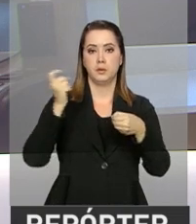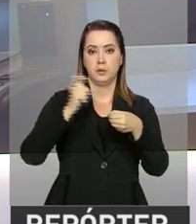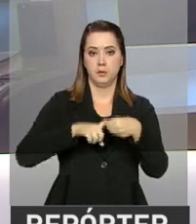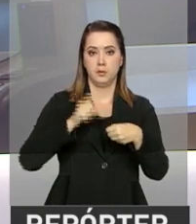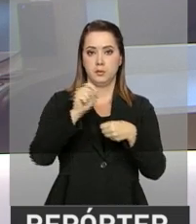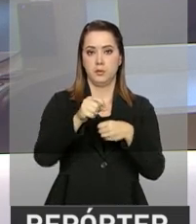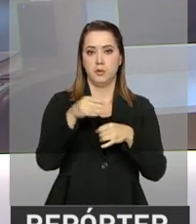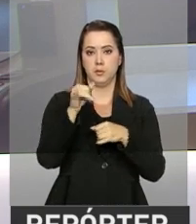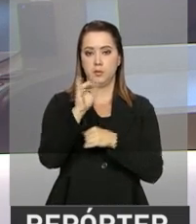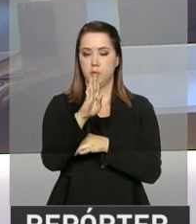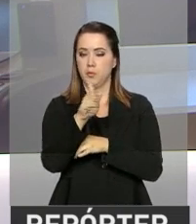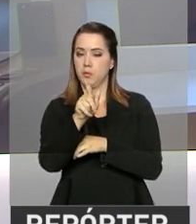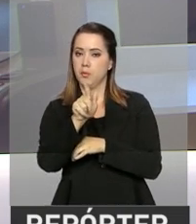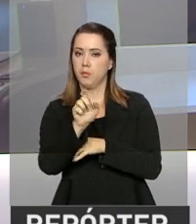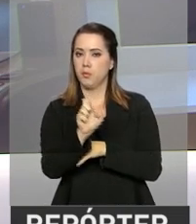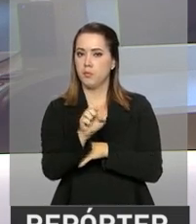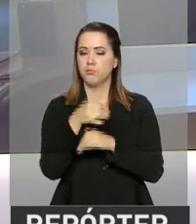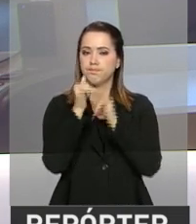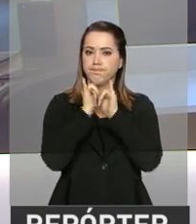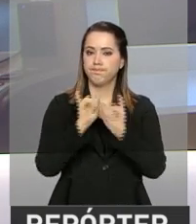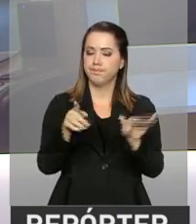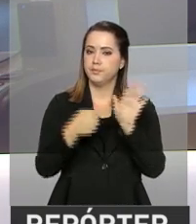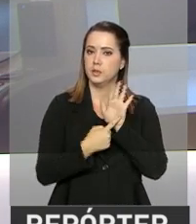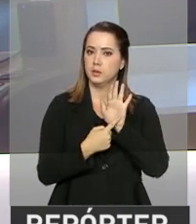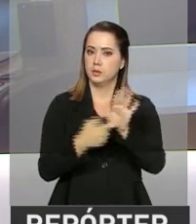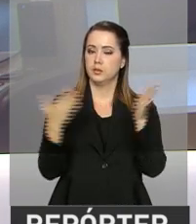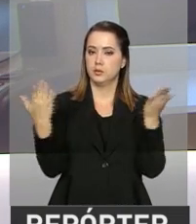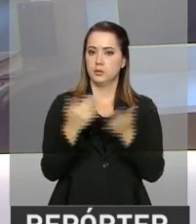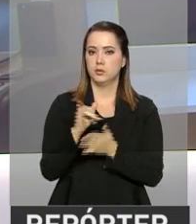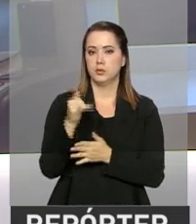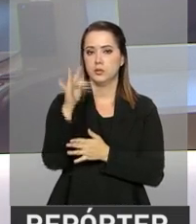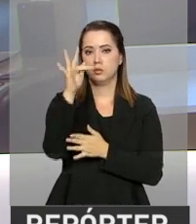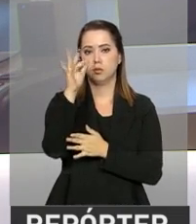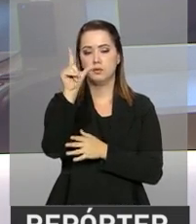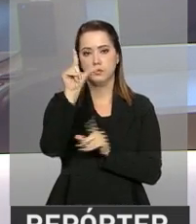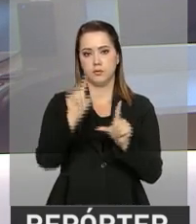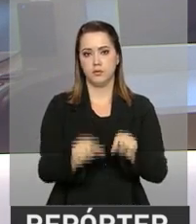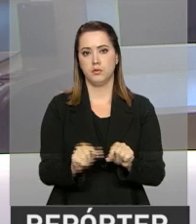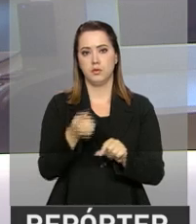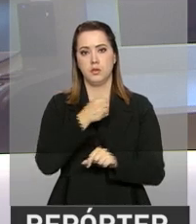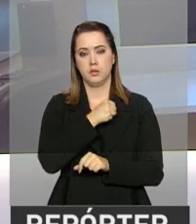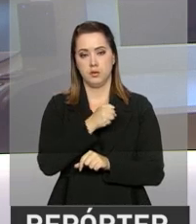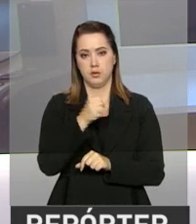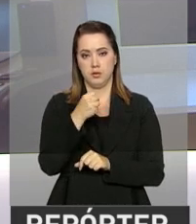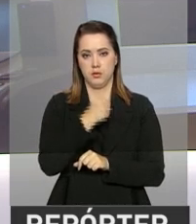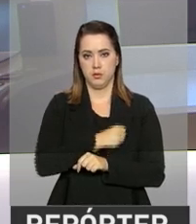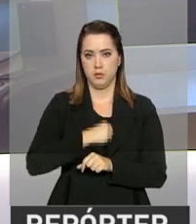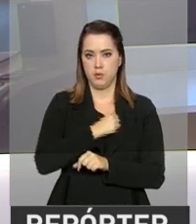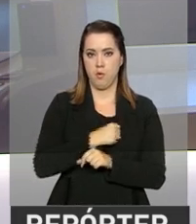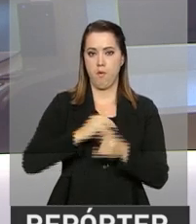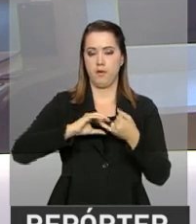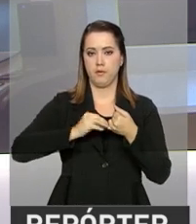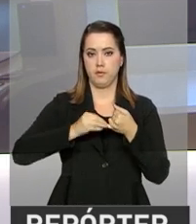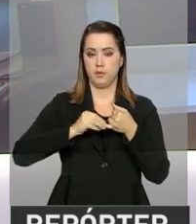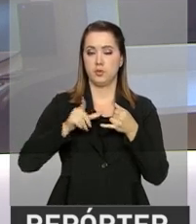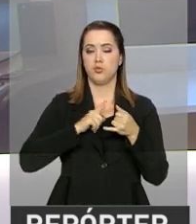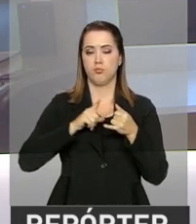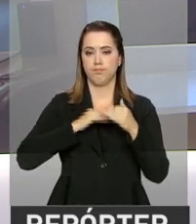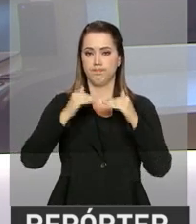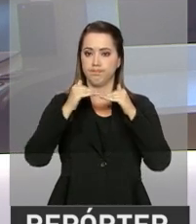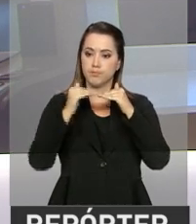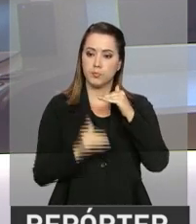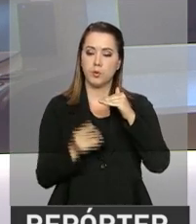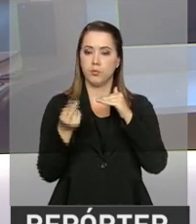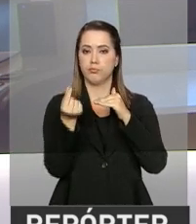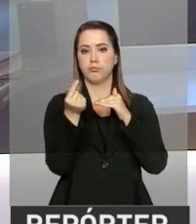do IBGE, divulgado hoje, mostra que a inflação caiu no mês de agosto. O preço do feijão, por exemplo, que estava em alta, teve queda. E